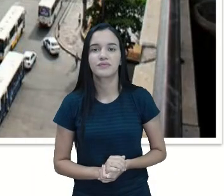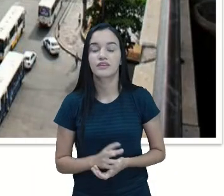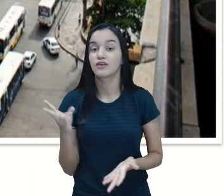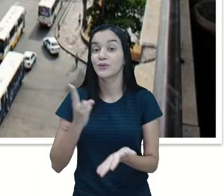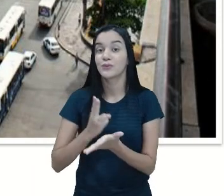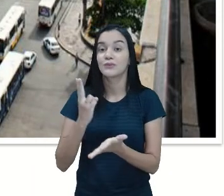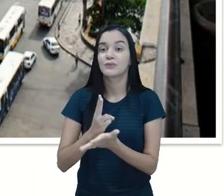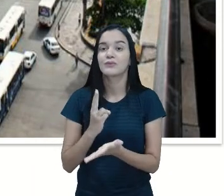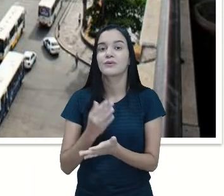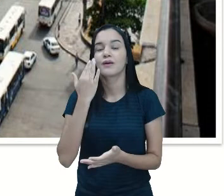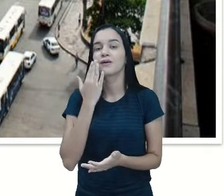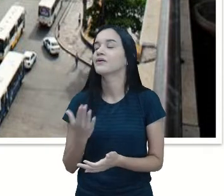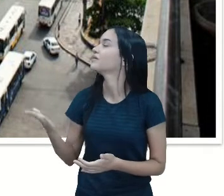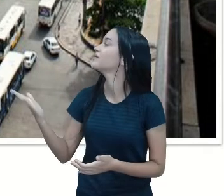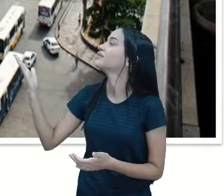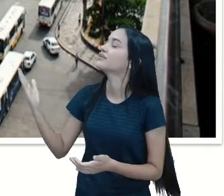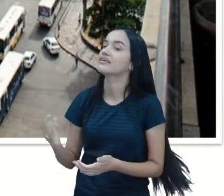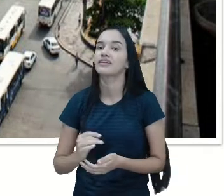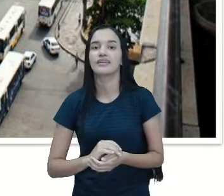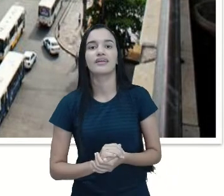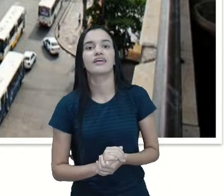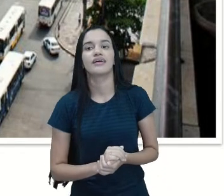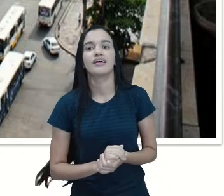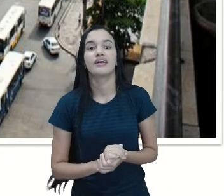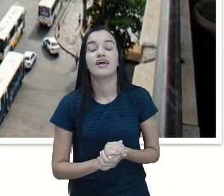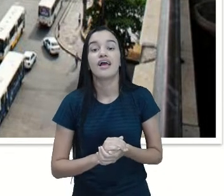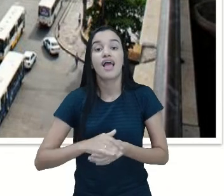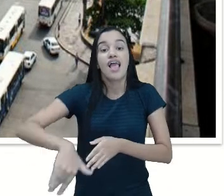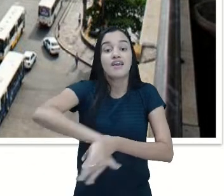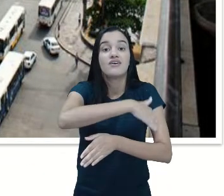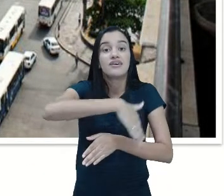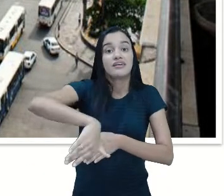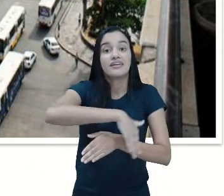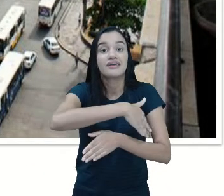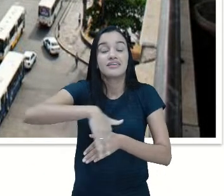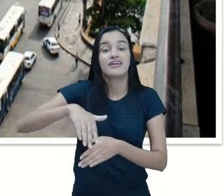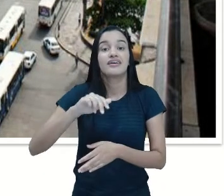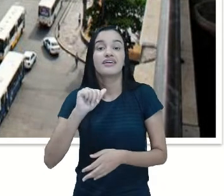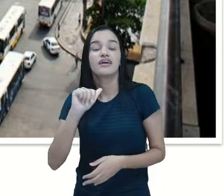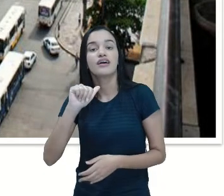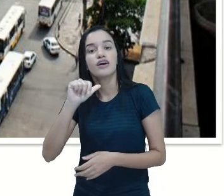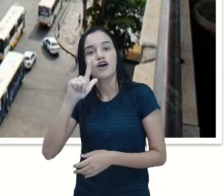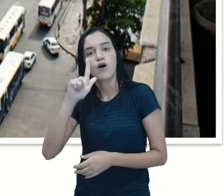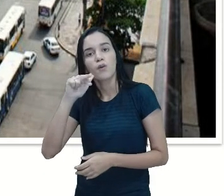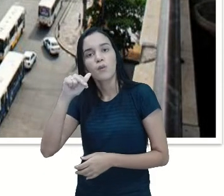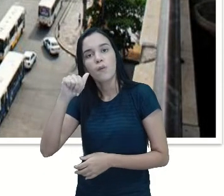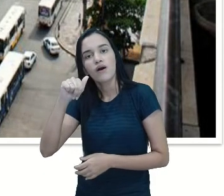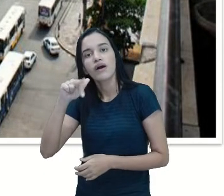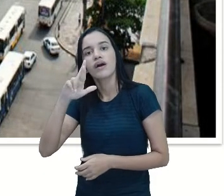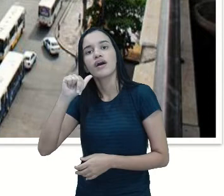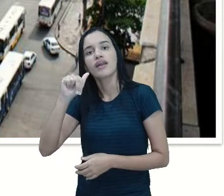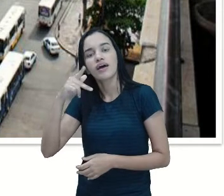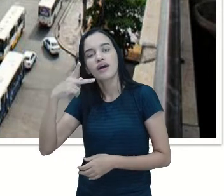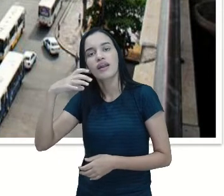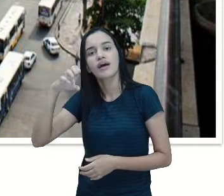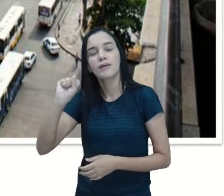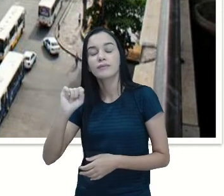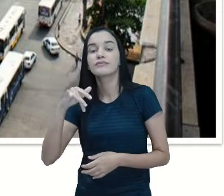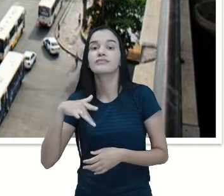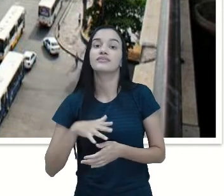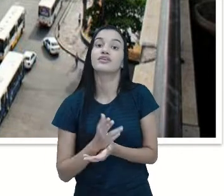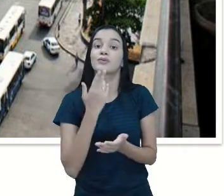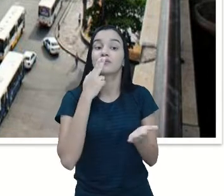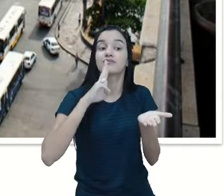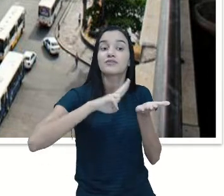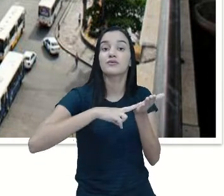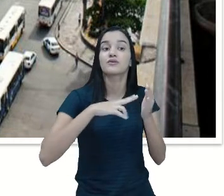ó. Essa aí, gente, é a Avenida Guararapes. É ali onde ficam os Correios, né, professora Cátia? Isso.